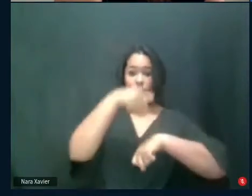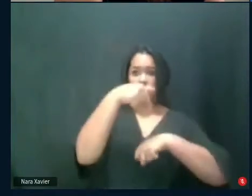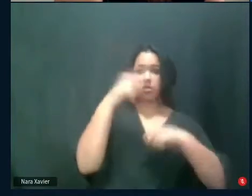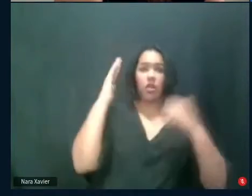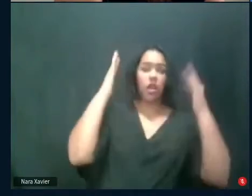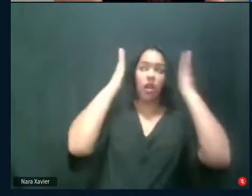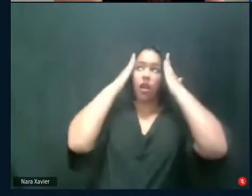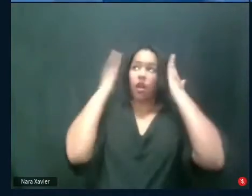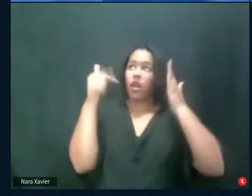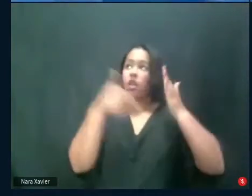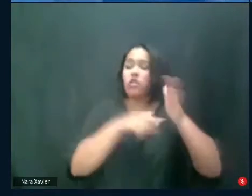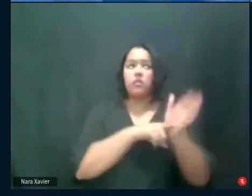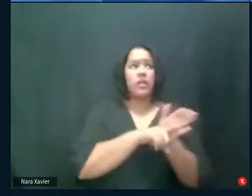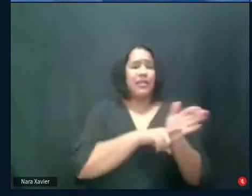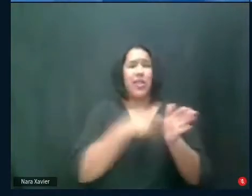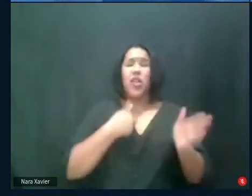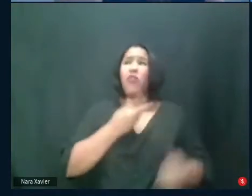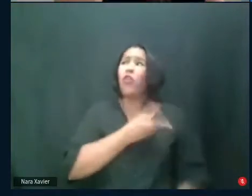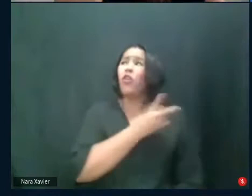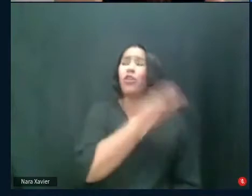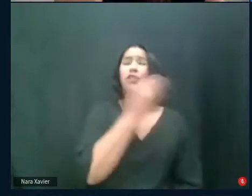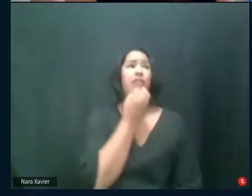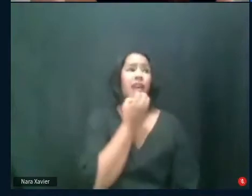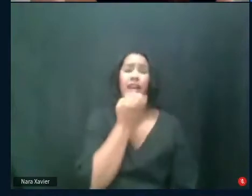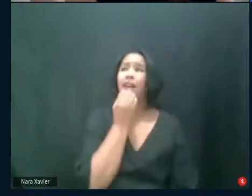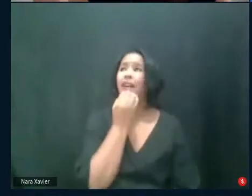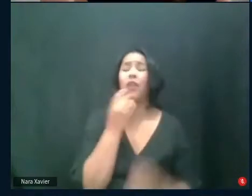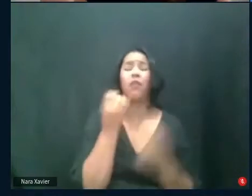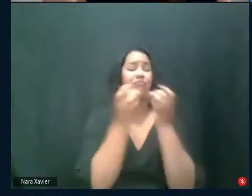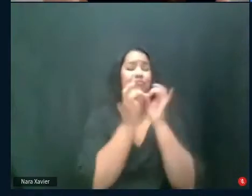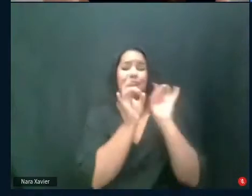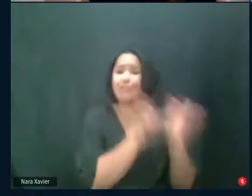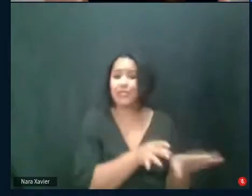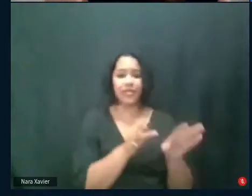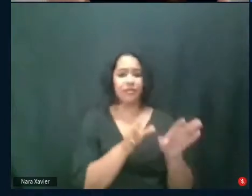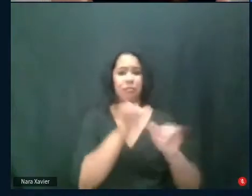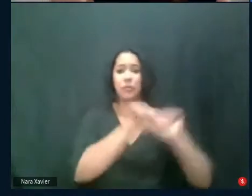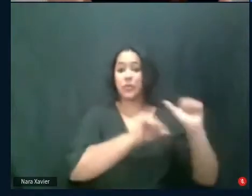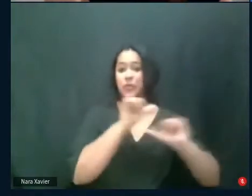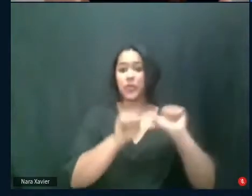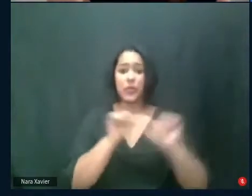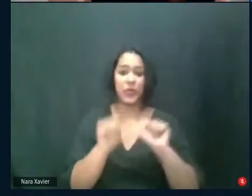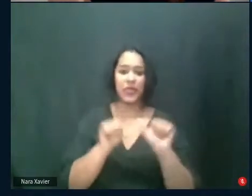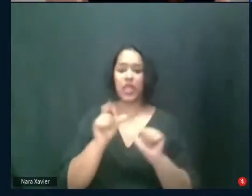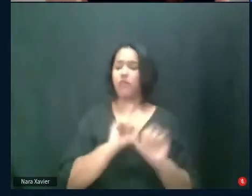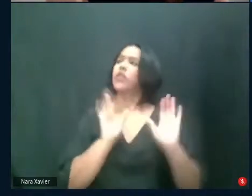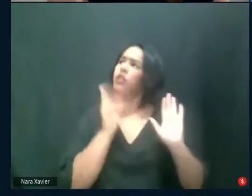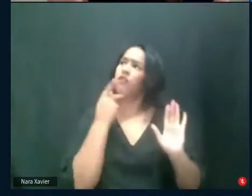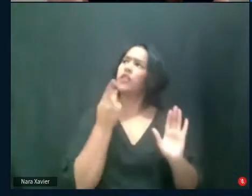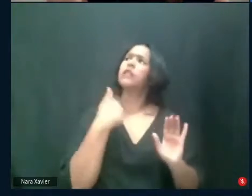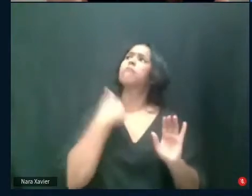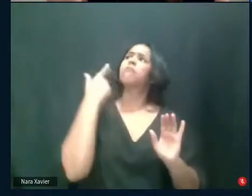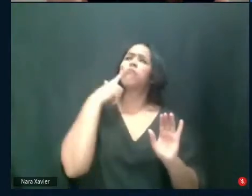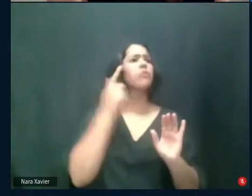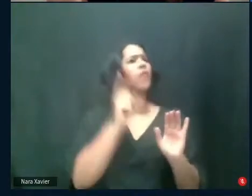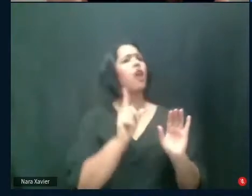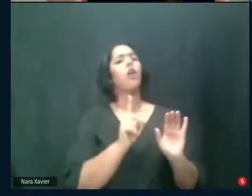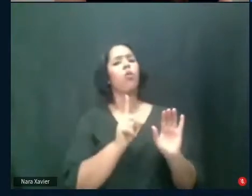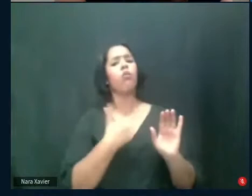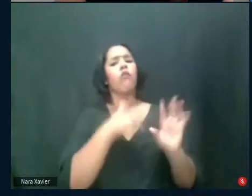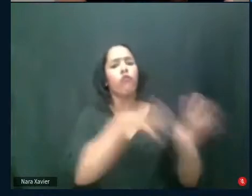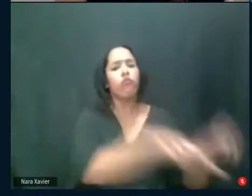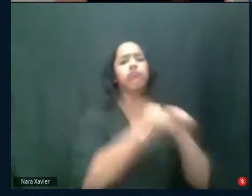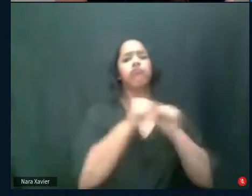gente, será que essa pesquisa vale a pena? Né? Eu quase desisti dela, mudei tudo. E depois eu falei, não, eu vou defender isso